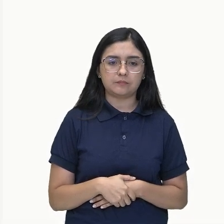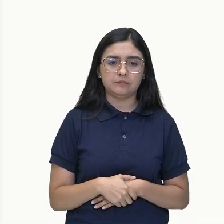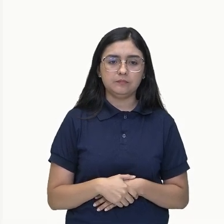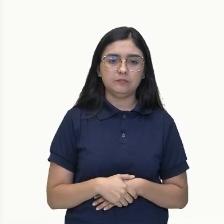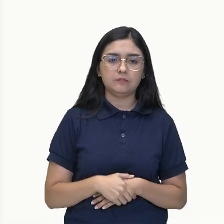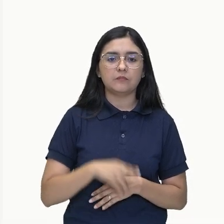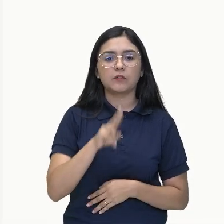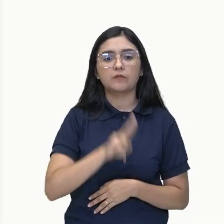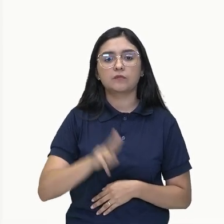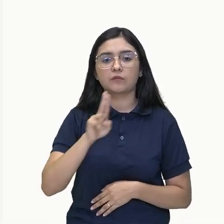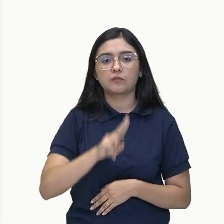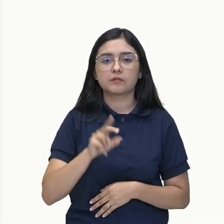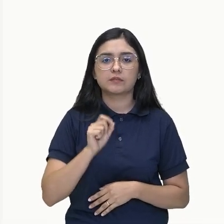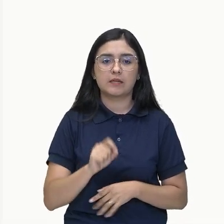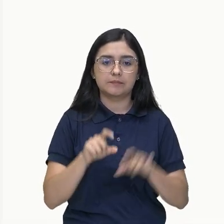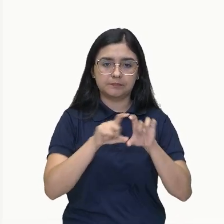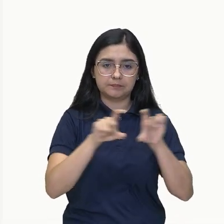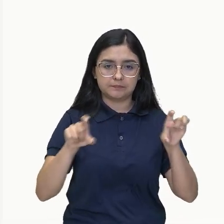essa equação aqui, ó.